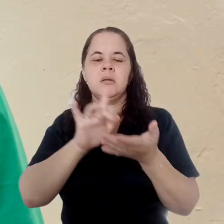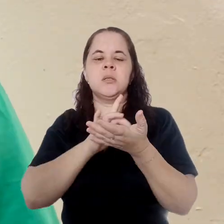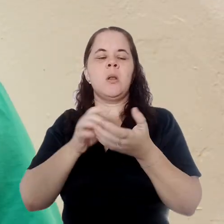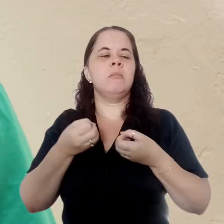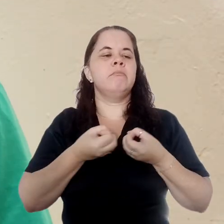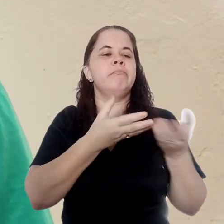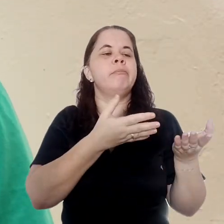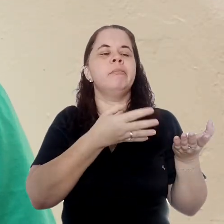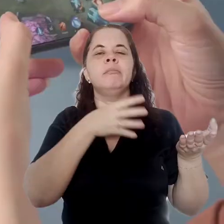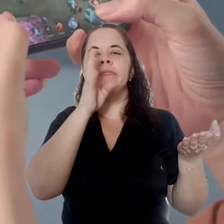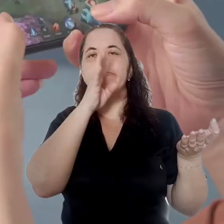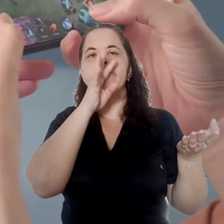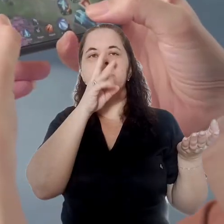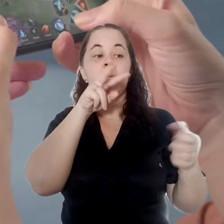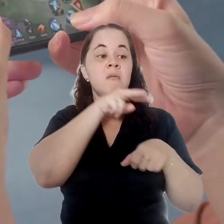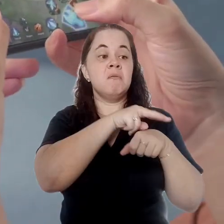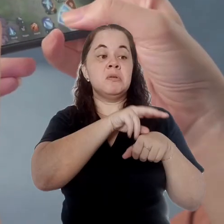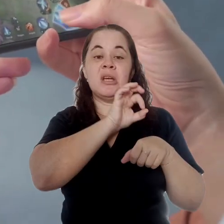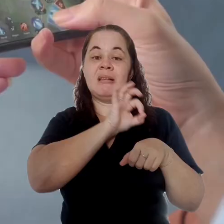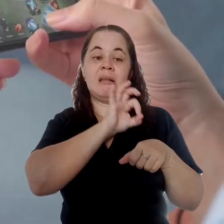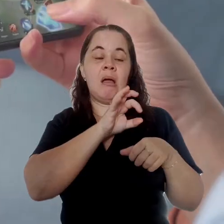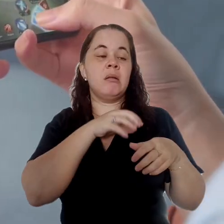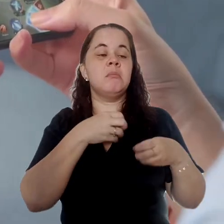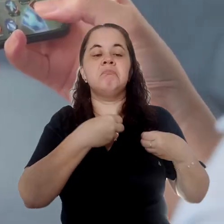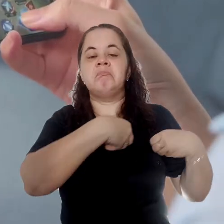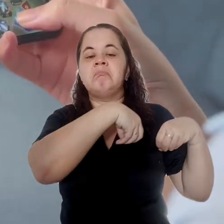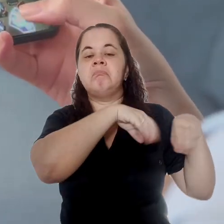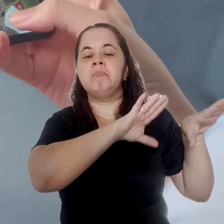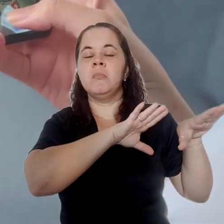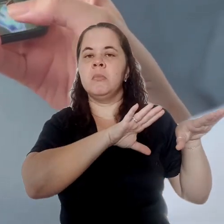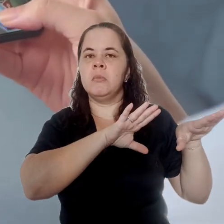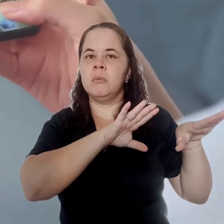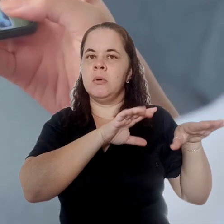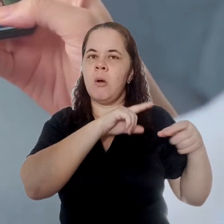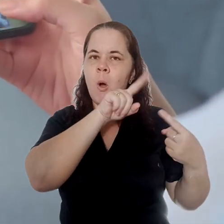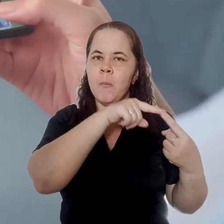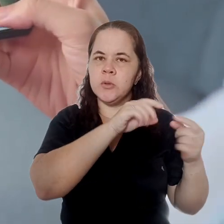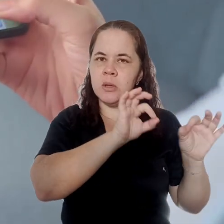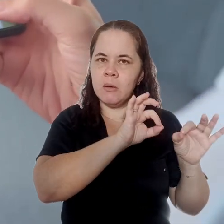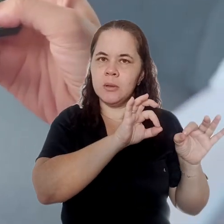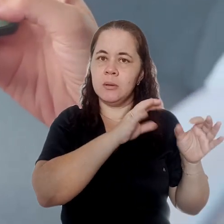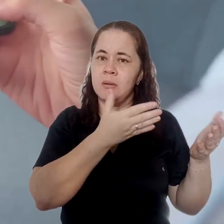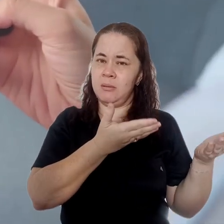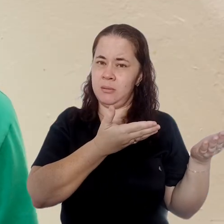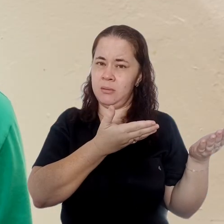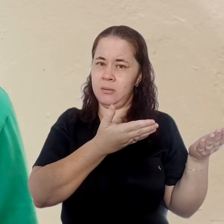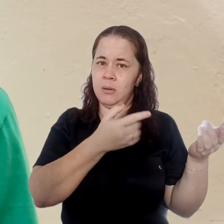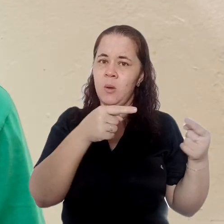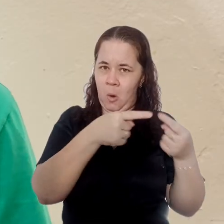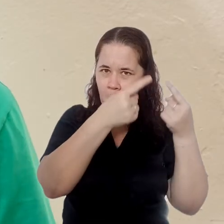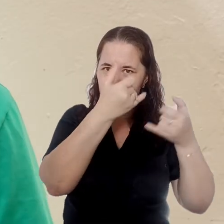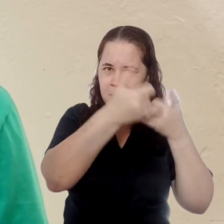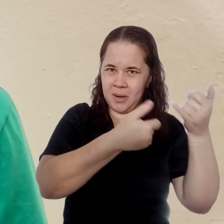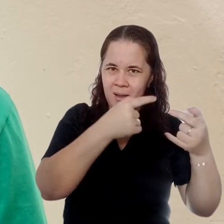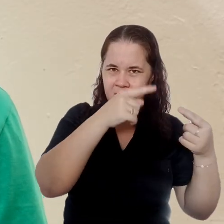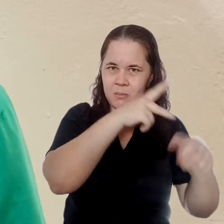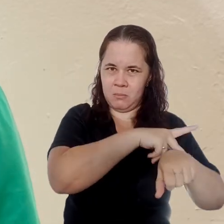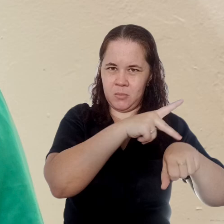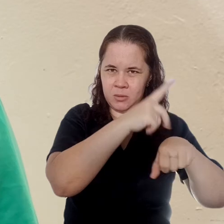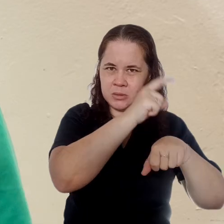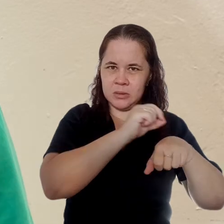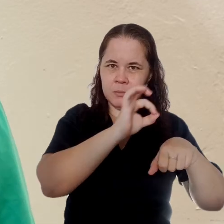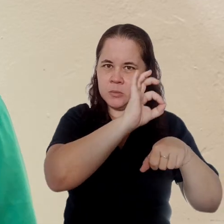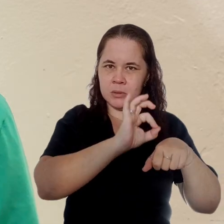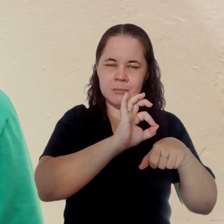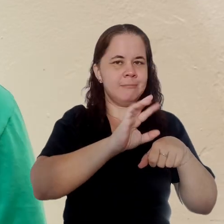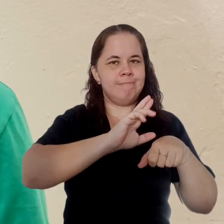sem vistoriar, sem ficar olhando, e sem um objetivo, vai estar sendo 100% uma brincadeira pedagógica. Por mais